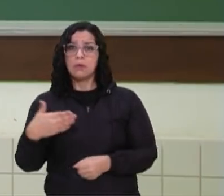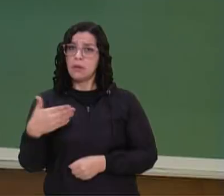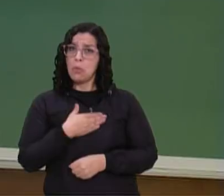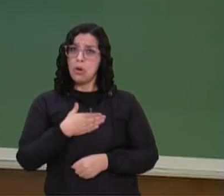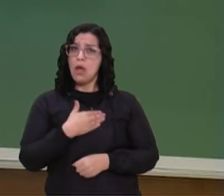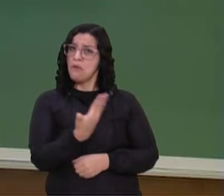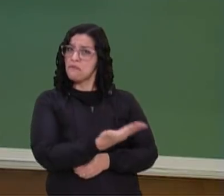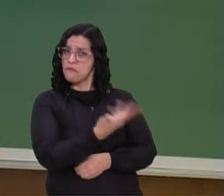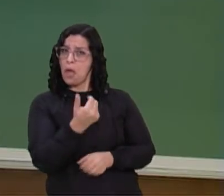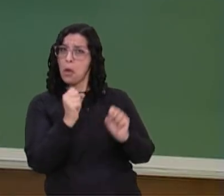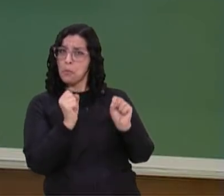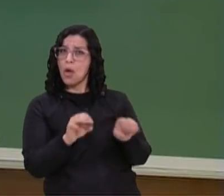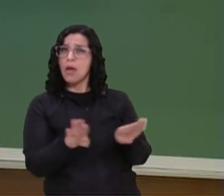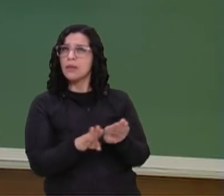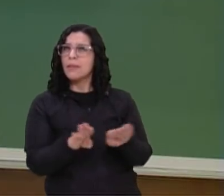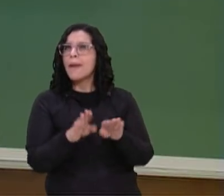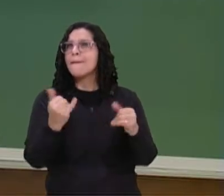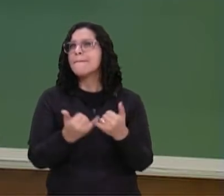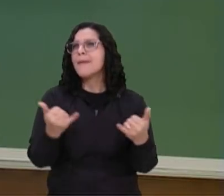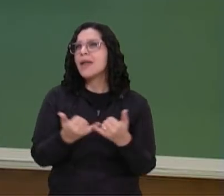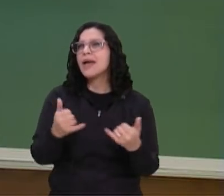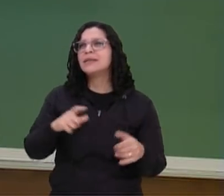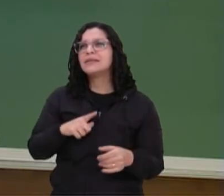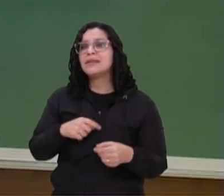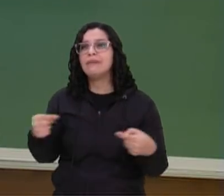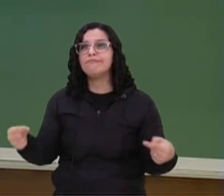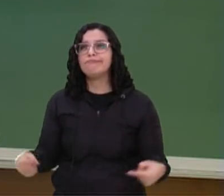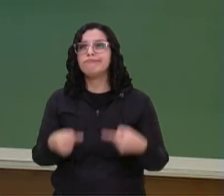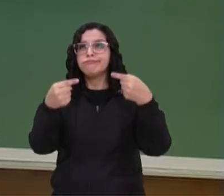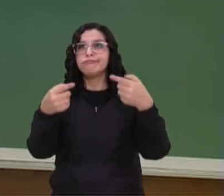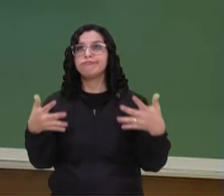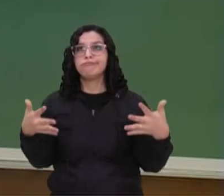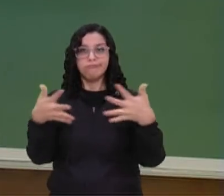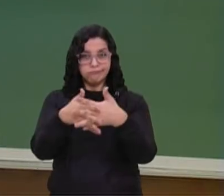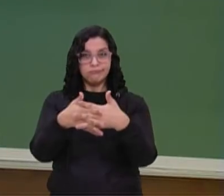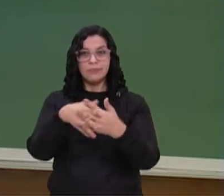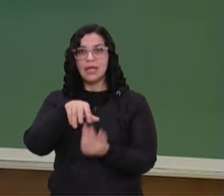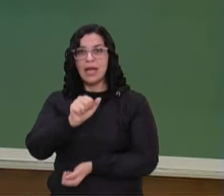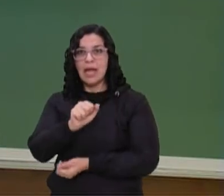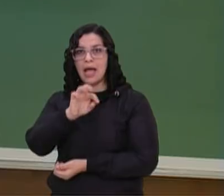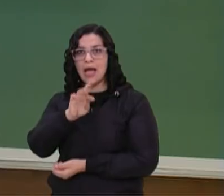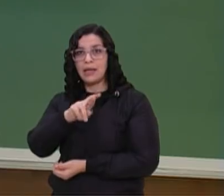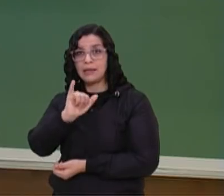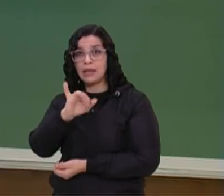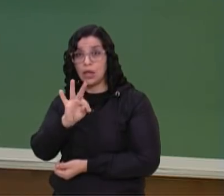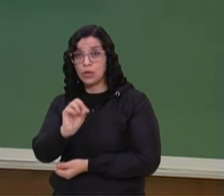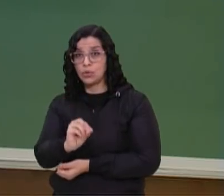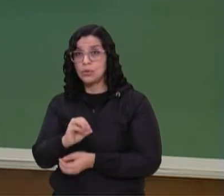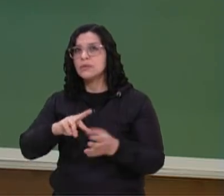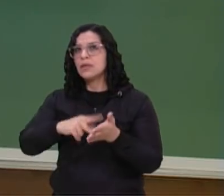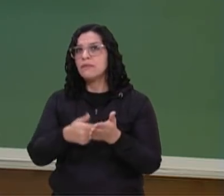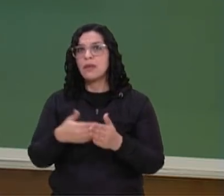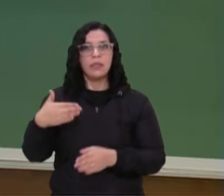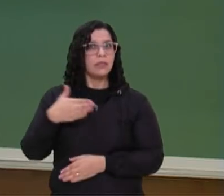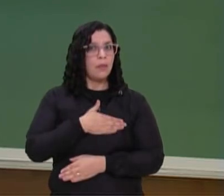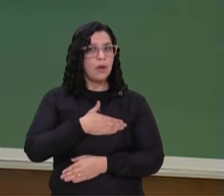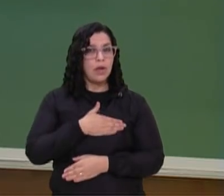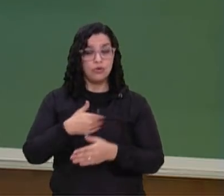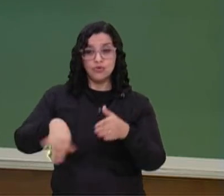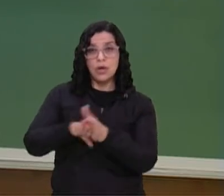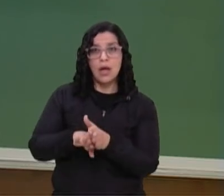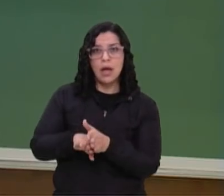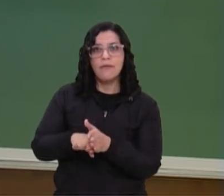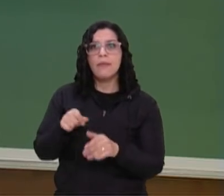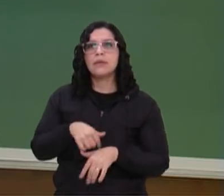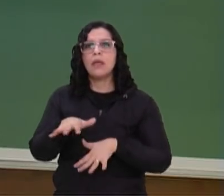nós chamamos isso de guerra de atrito. Quanto mais Napoleão Bonaparte entrava na Rússia, mais ele perdia homens para o